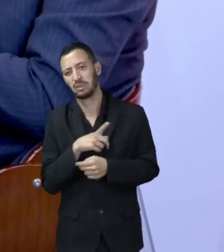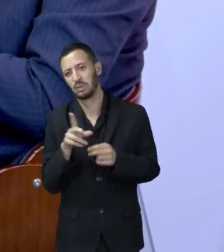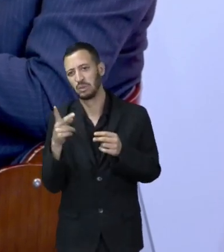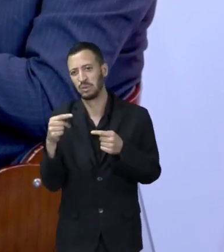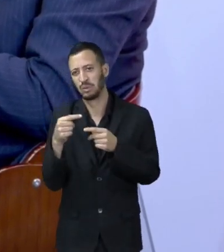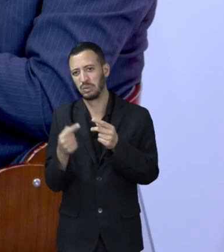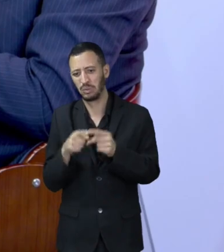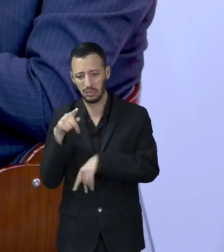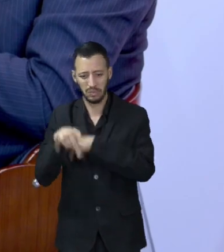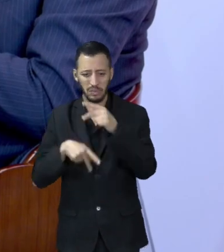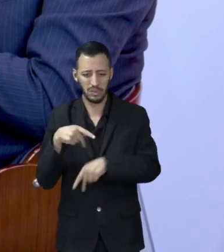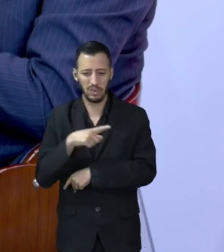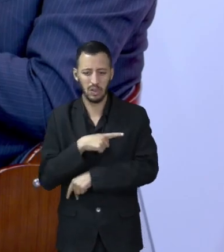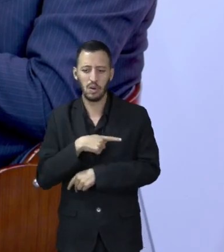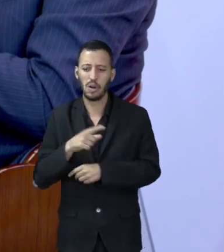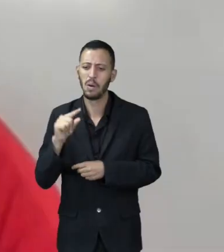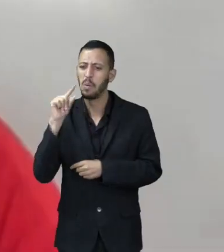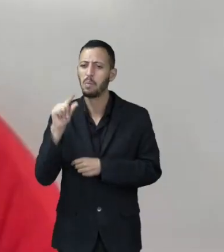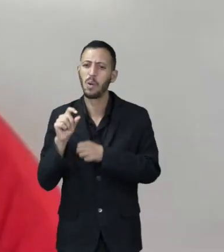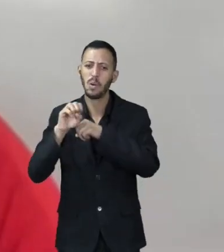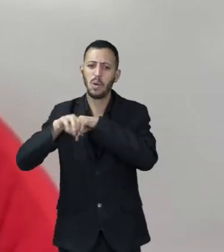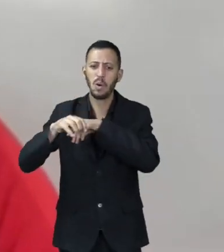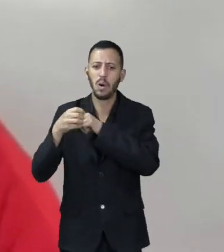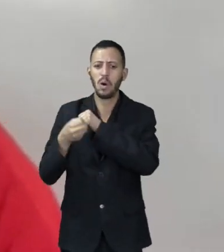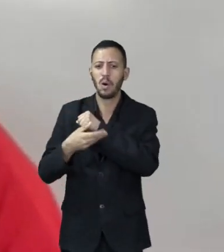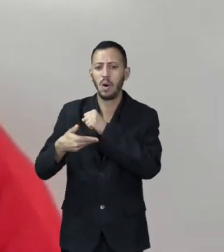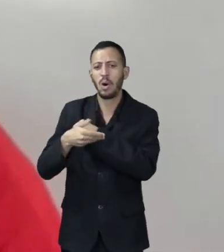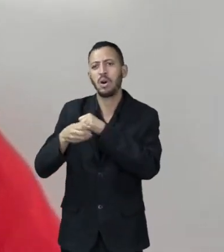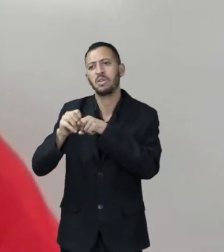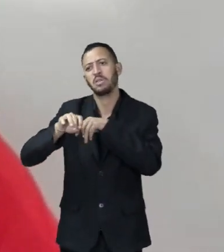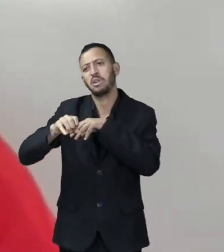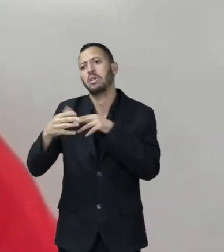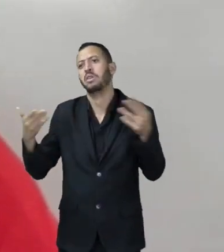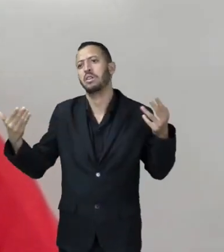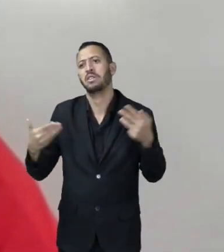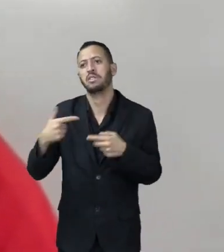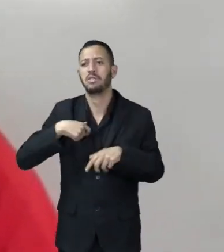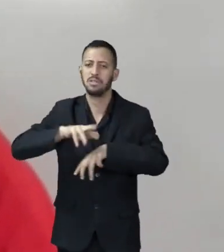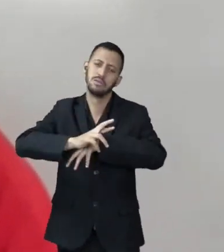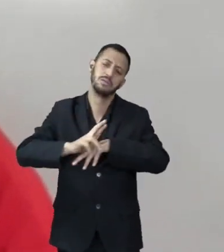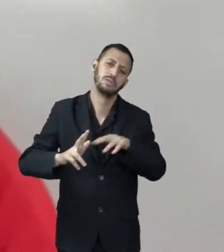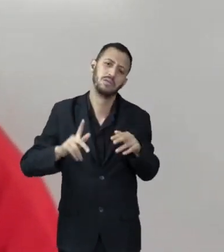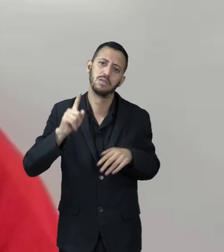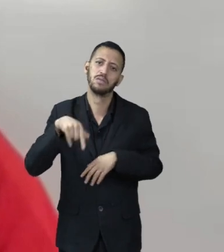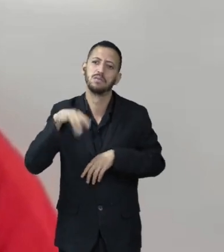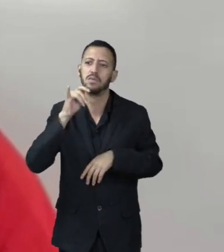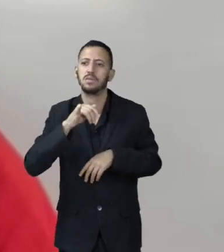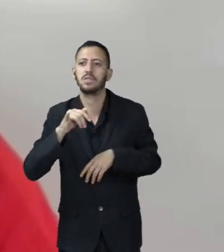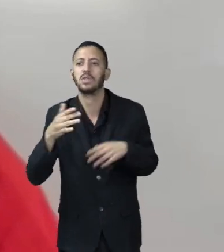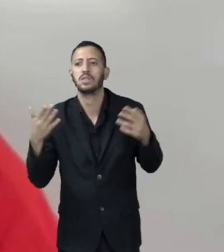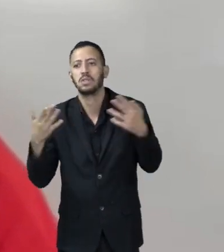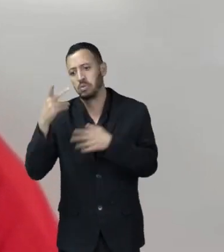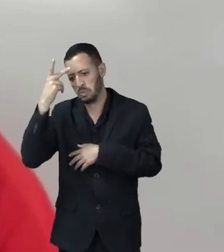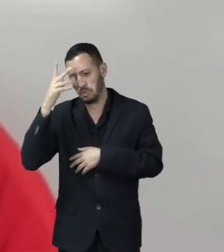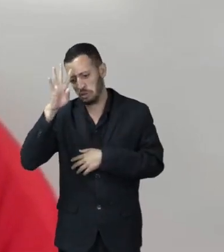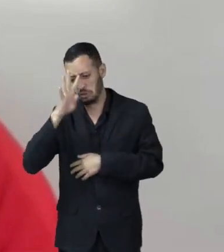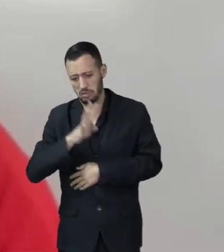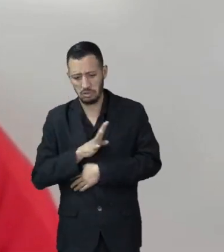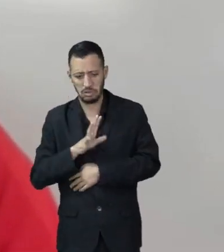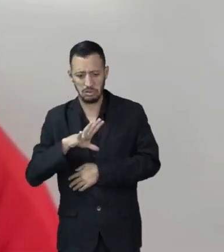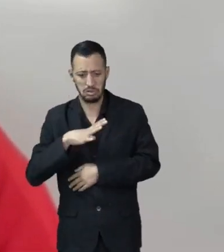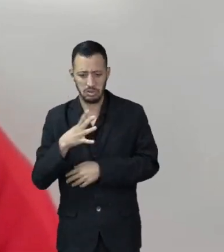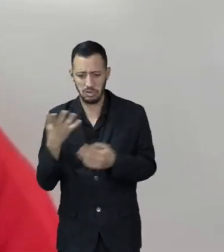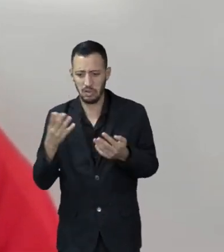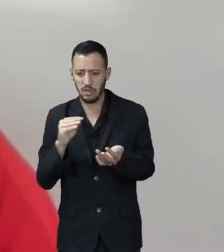Uma população com baixo nível educacional, com baixo discernimento em temas como os da diversidade, automaticamente vão se tornar ignorantes, no